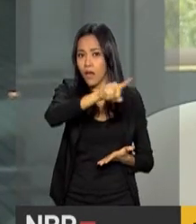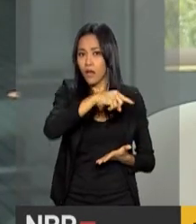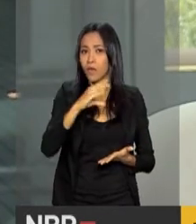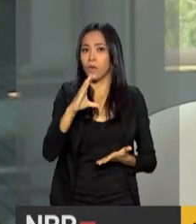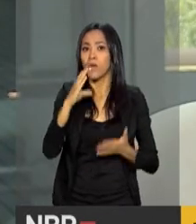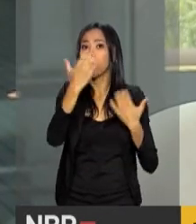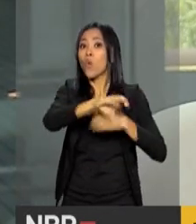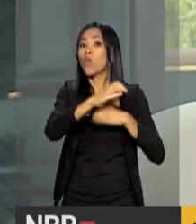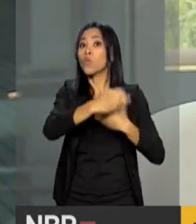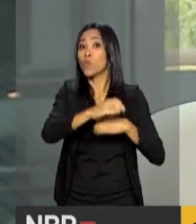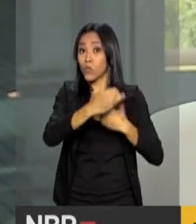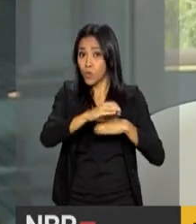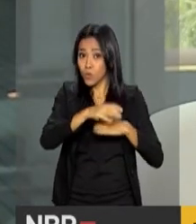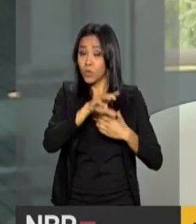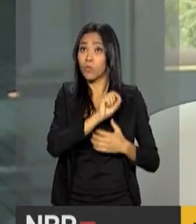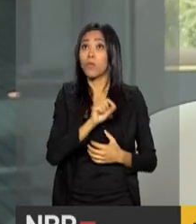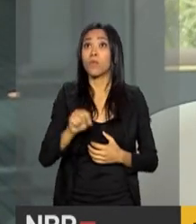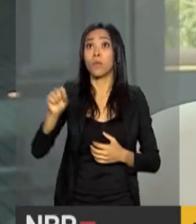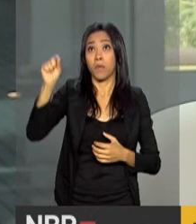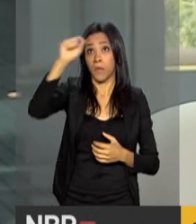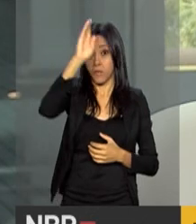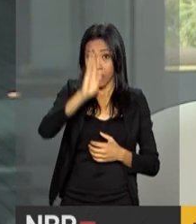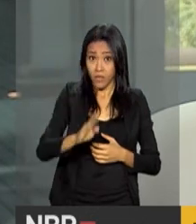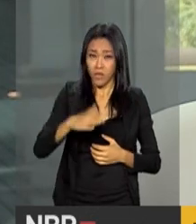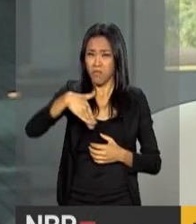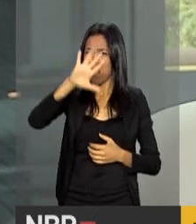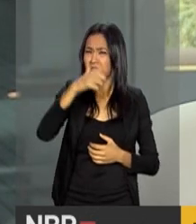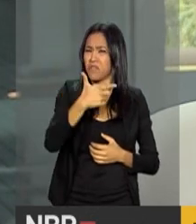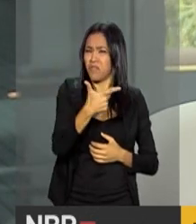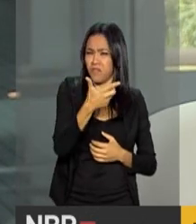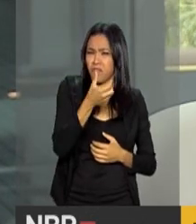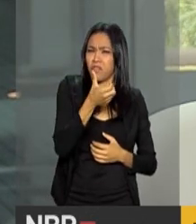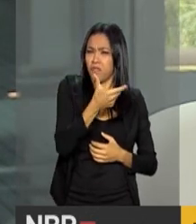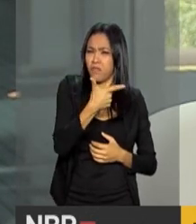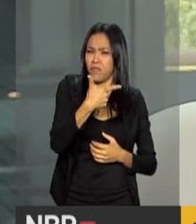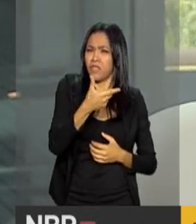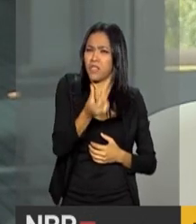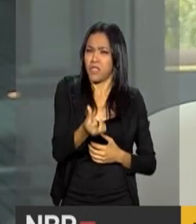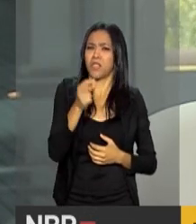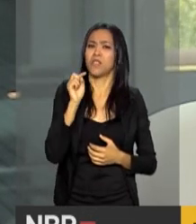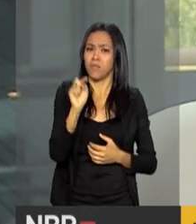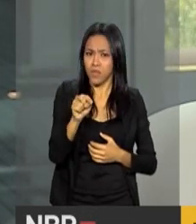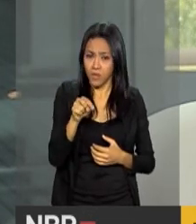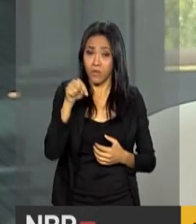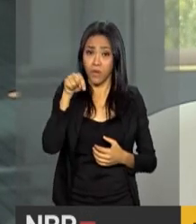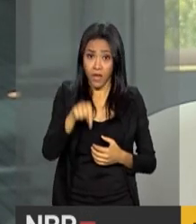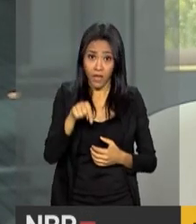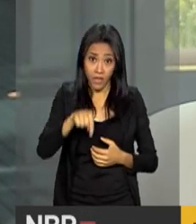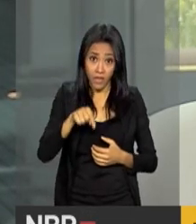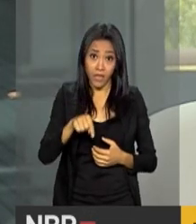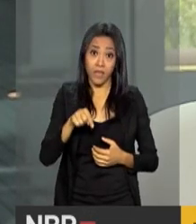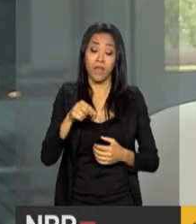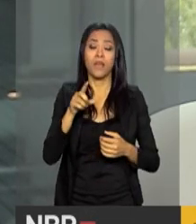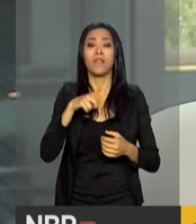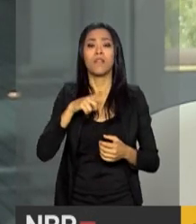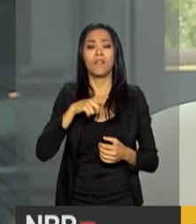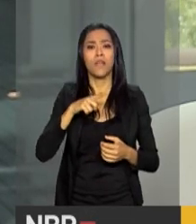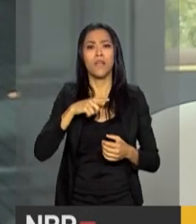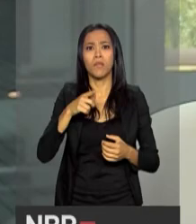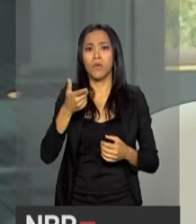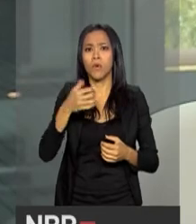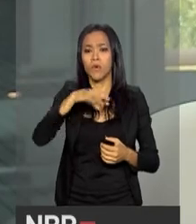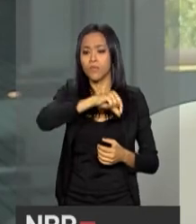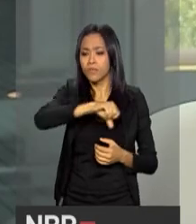em todo o brasil ultrapassa 26 mil especificamente no distrito federal contamos com 16 recenseadores e